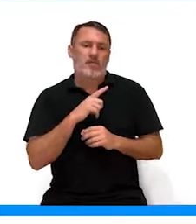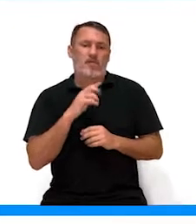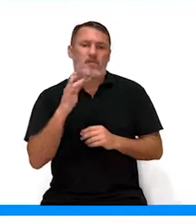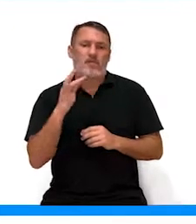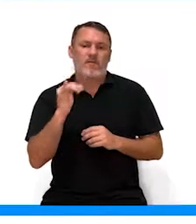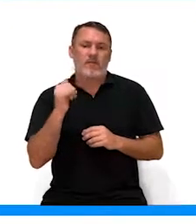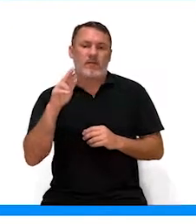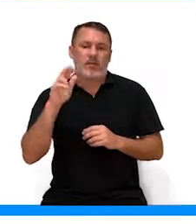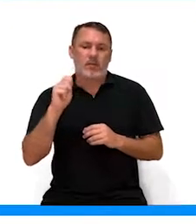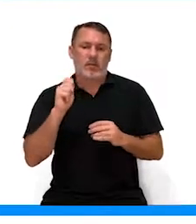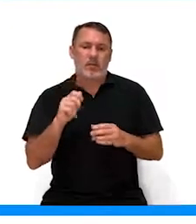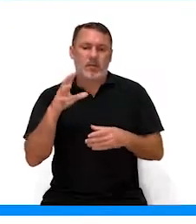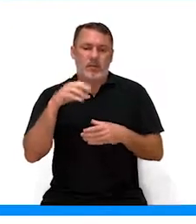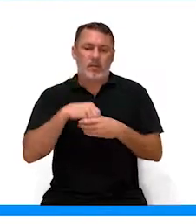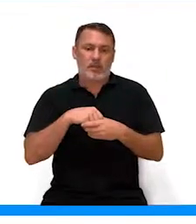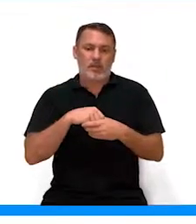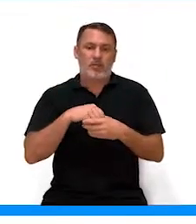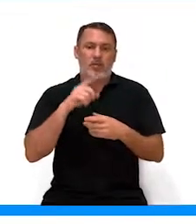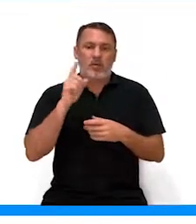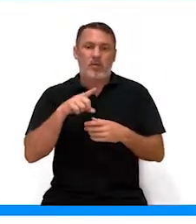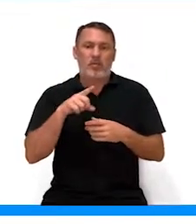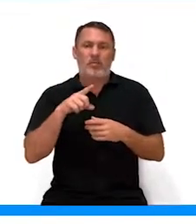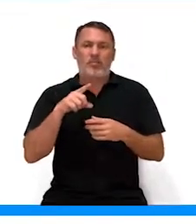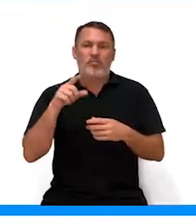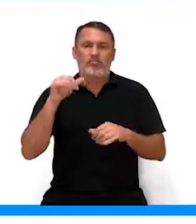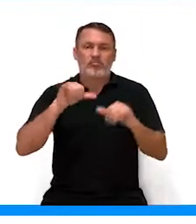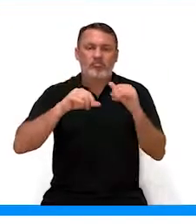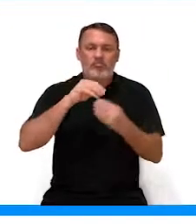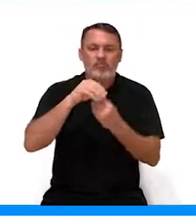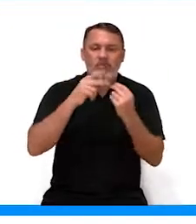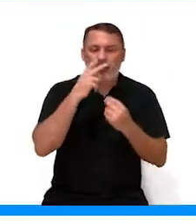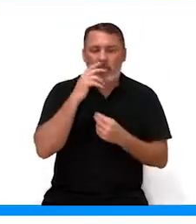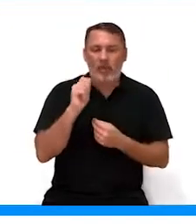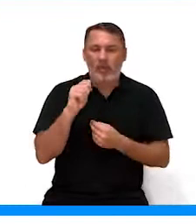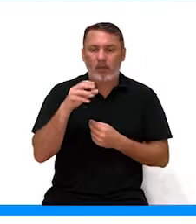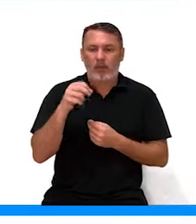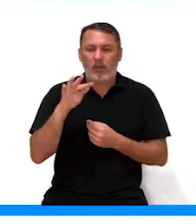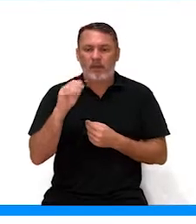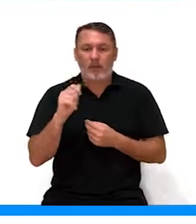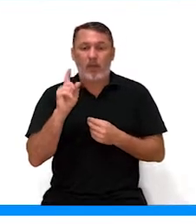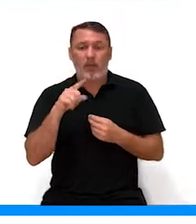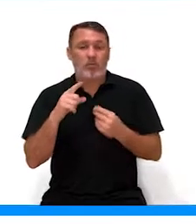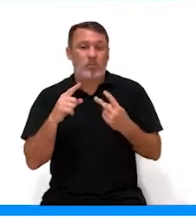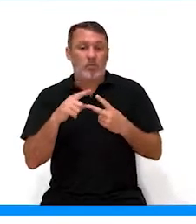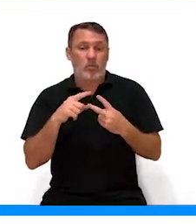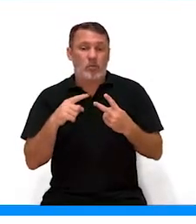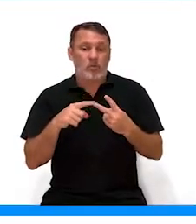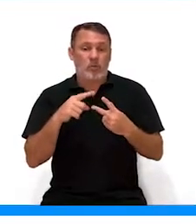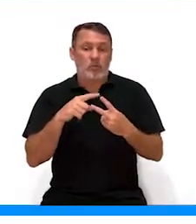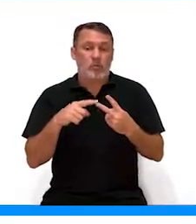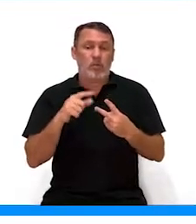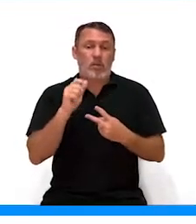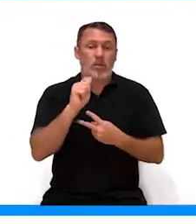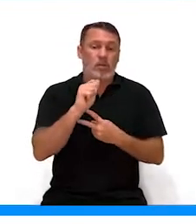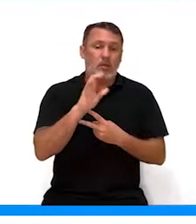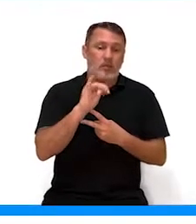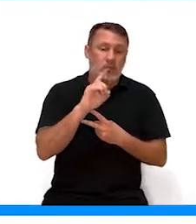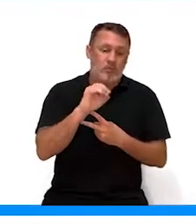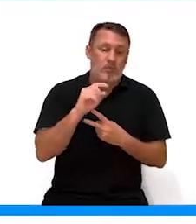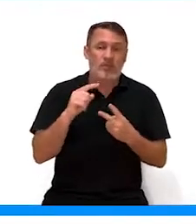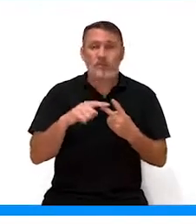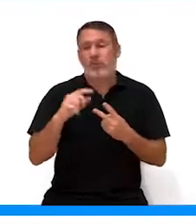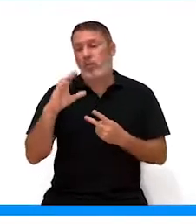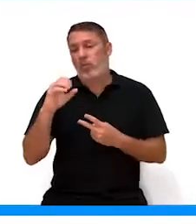são fibras proteicas que estão mergulhados em uma substância amorfa, que é constituída basicamente de ácido hialurônico